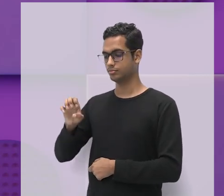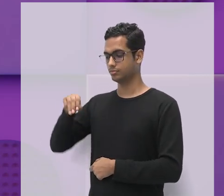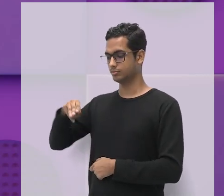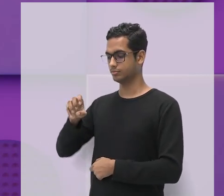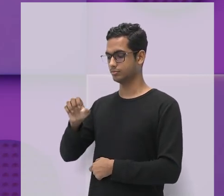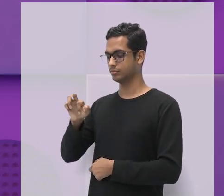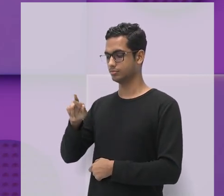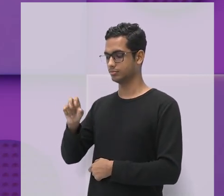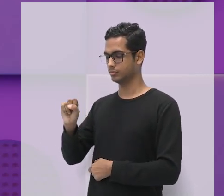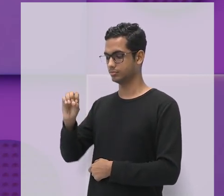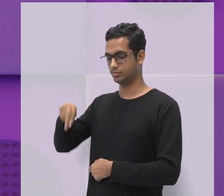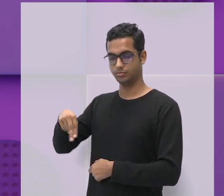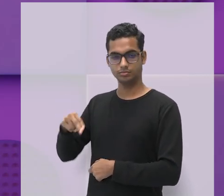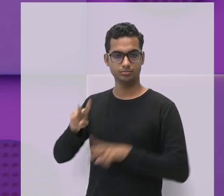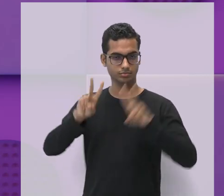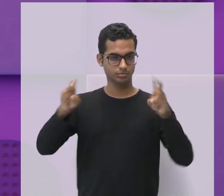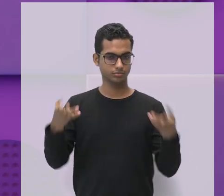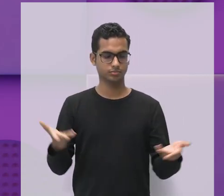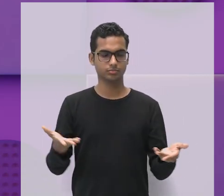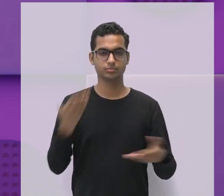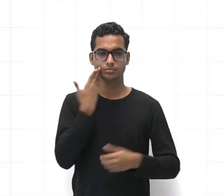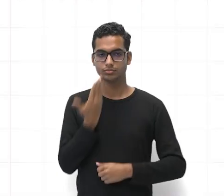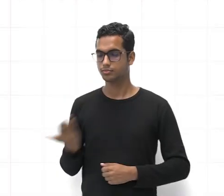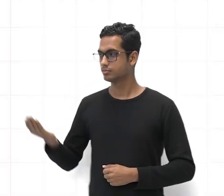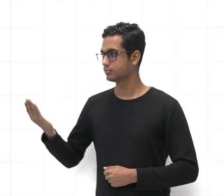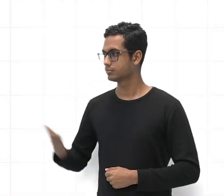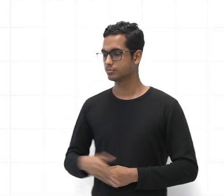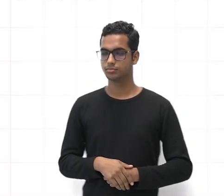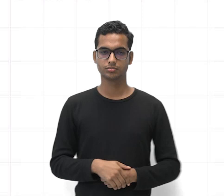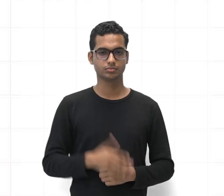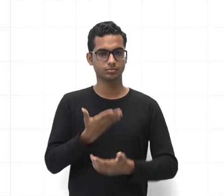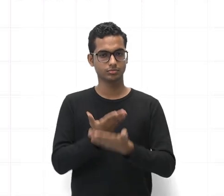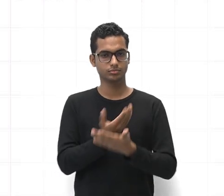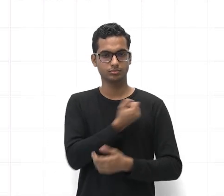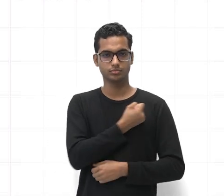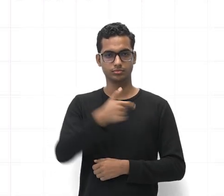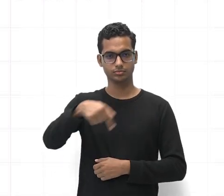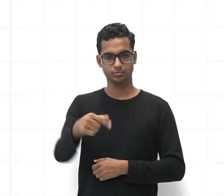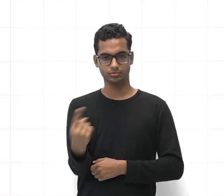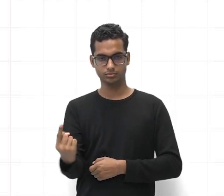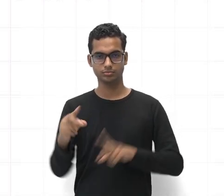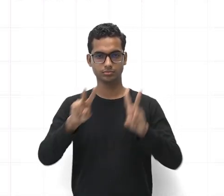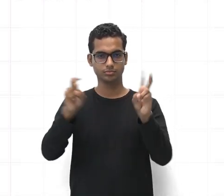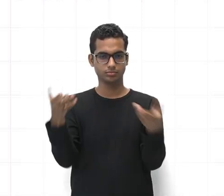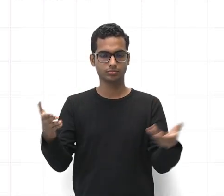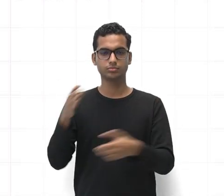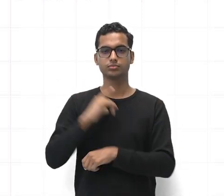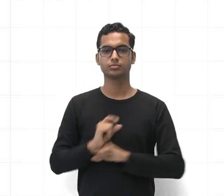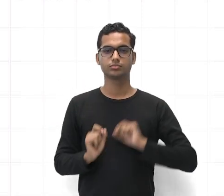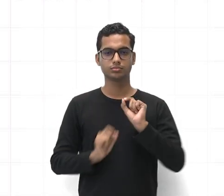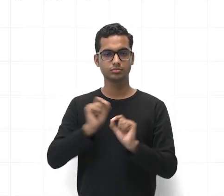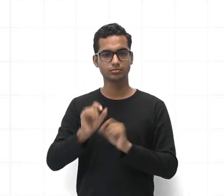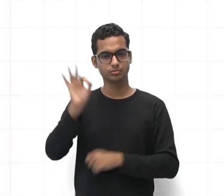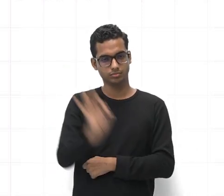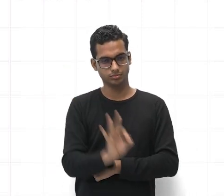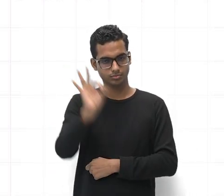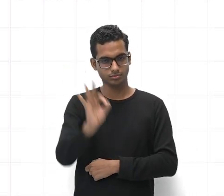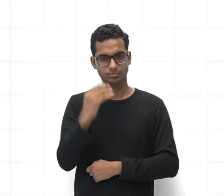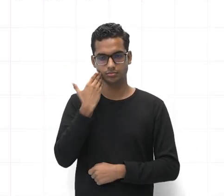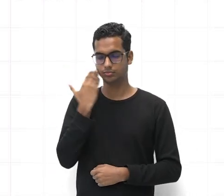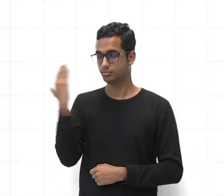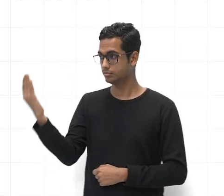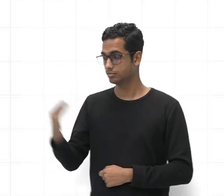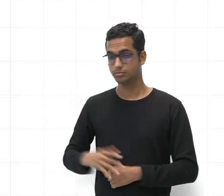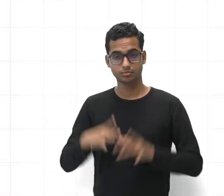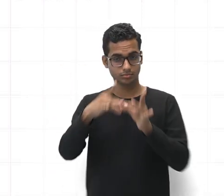Emerson Marão. E vamos ver o que temos para a nossa aula de hoje. A aula de número 71 traz como objeto de conhecimento